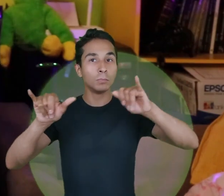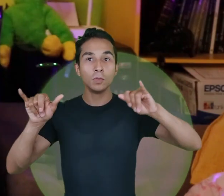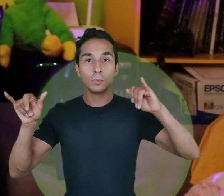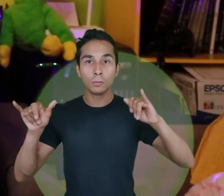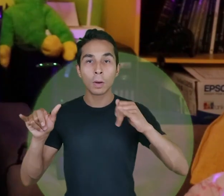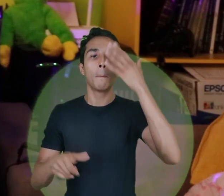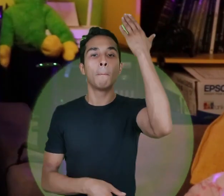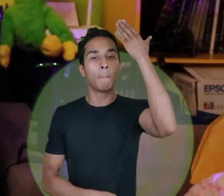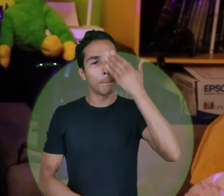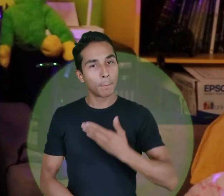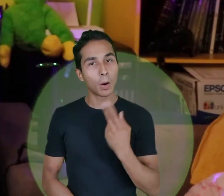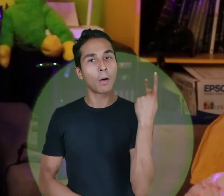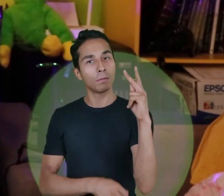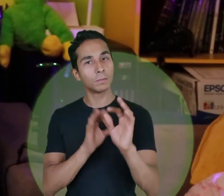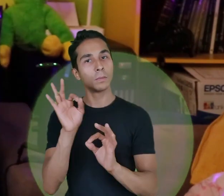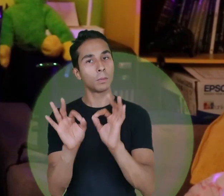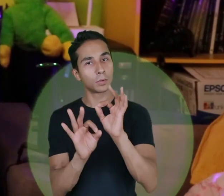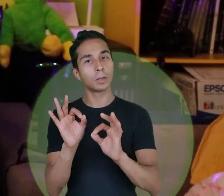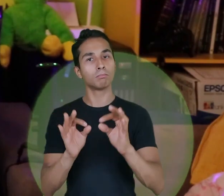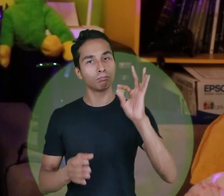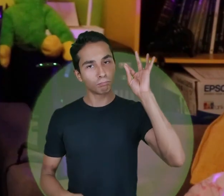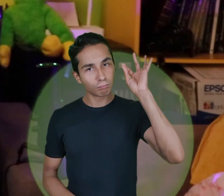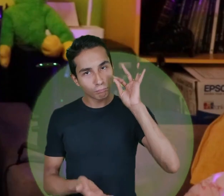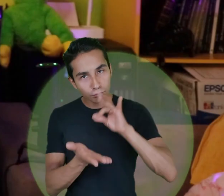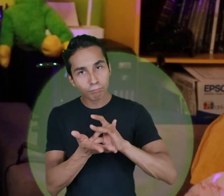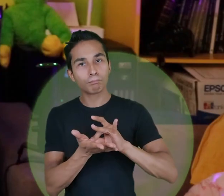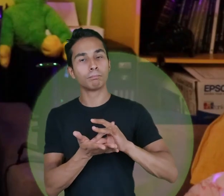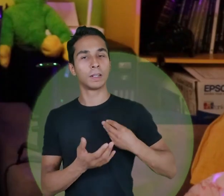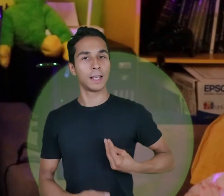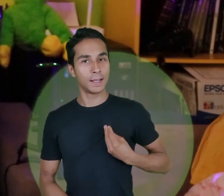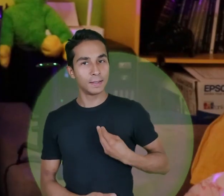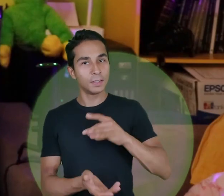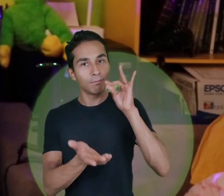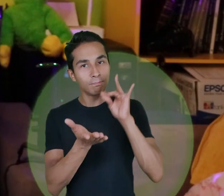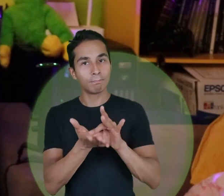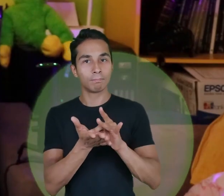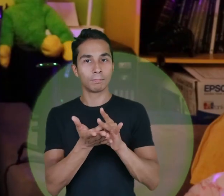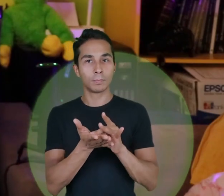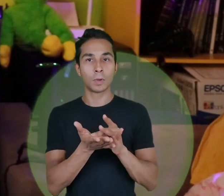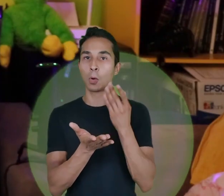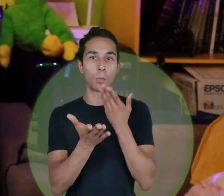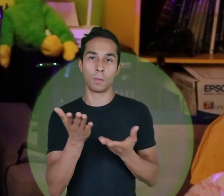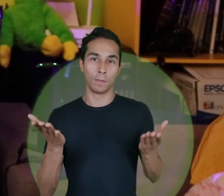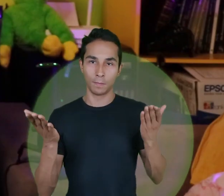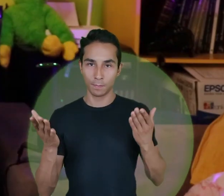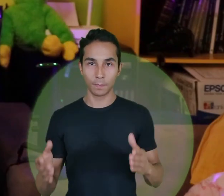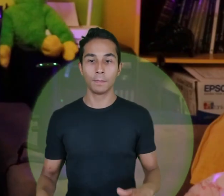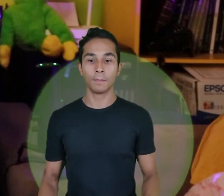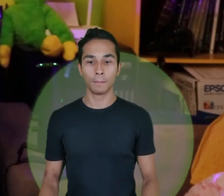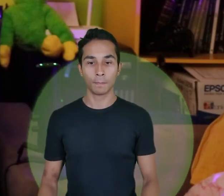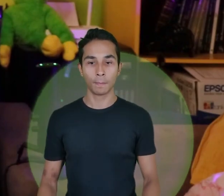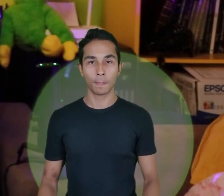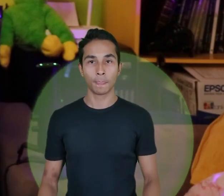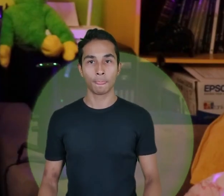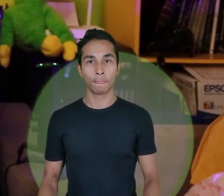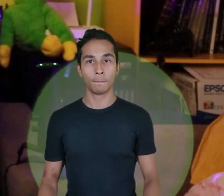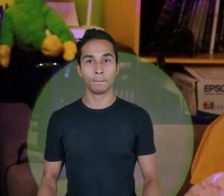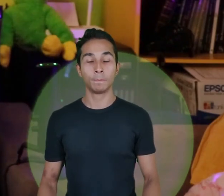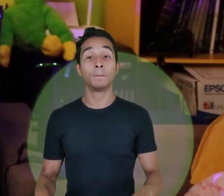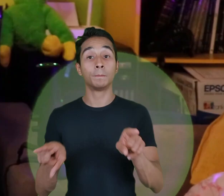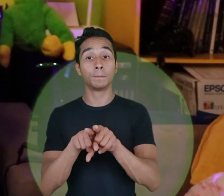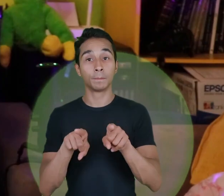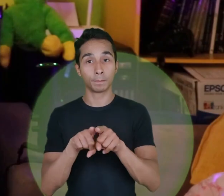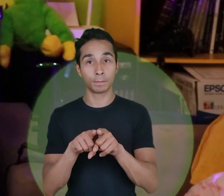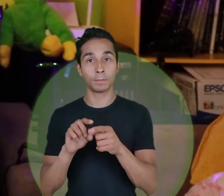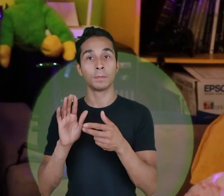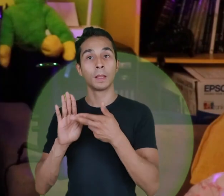acontecendo, que ele foi real, que ele existiu, né? Não adianta falar que você fez uma coisa e não tem o registro dela, que ela vai se perder. A gente fala agora brevemente sobre